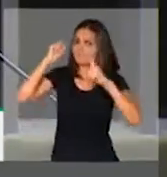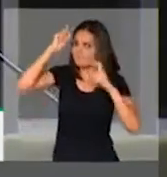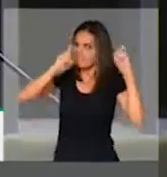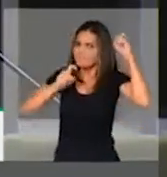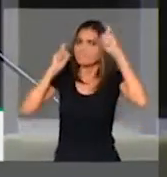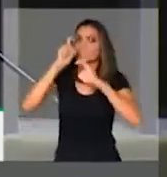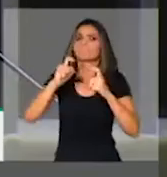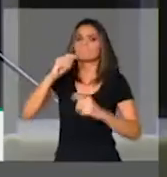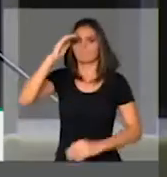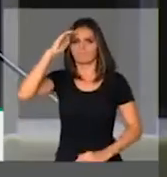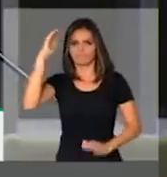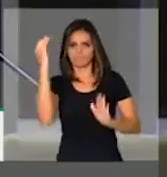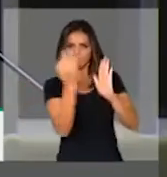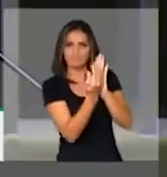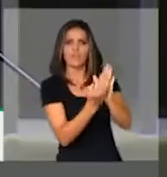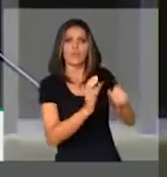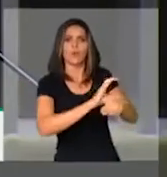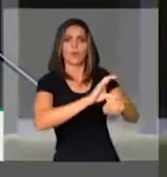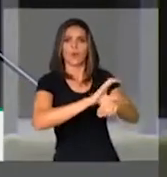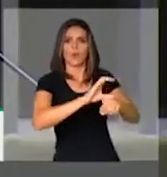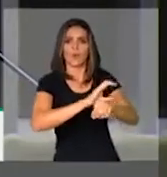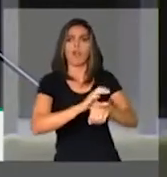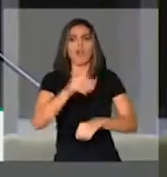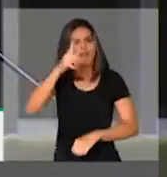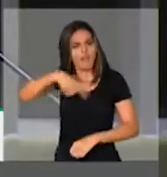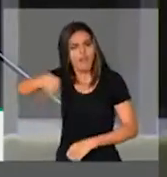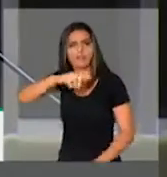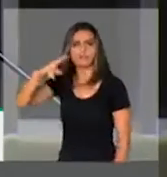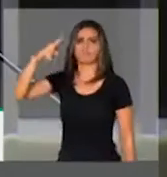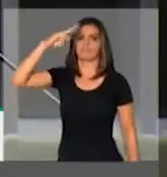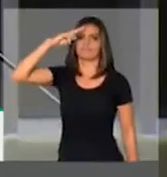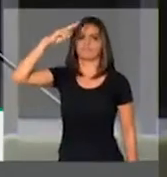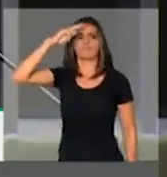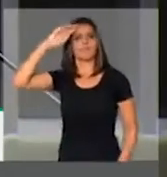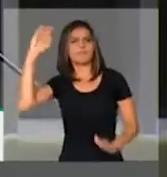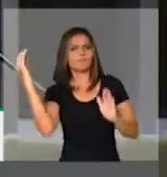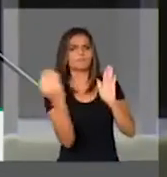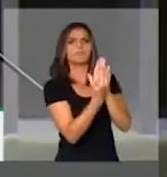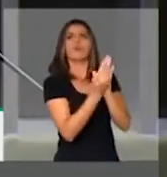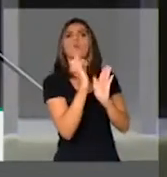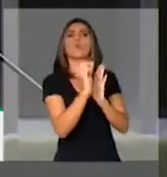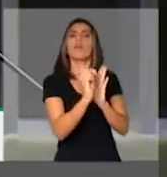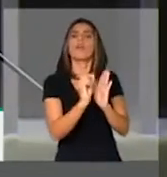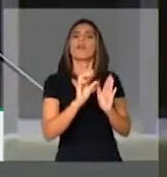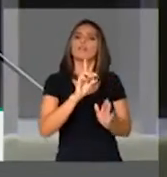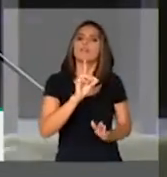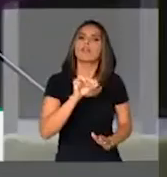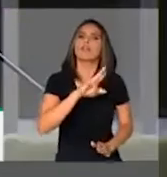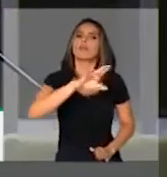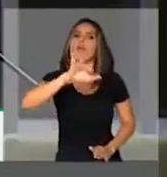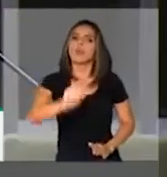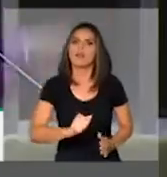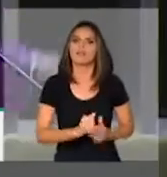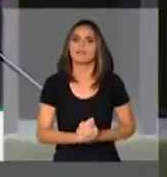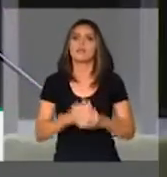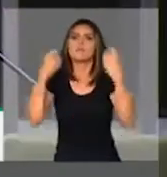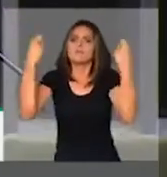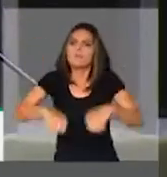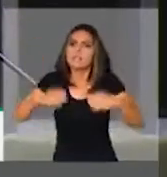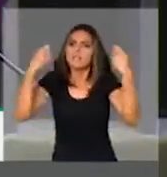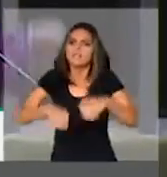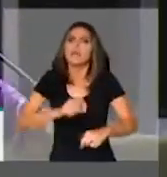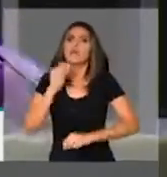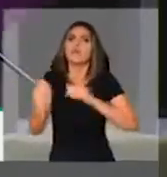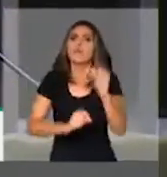preocupado com o cumprimento da Constituição, tem se preocupado com o cumprimento da democracia nesse país, e é